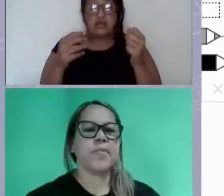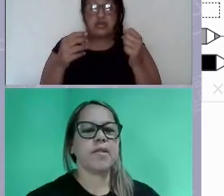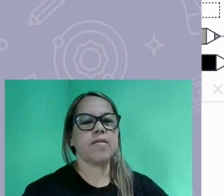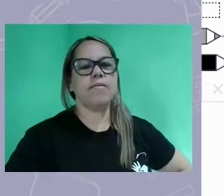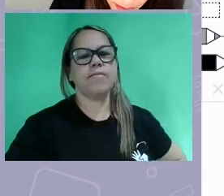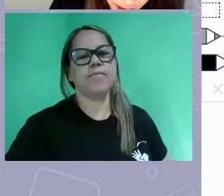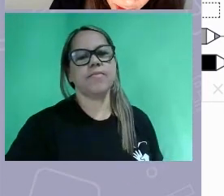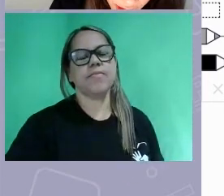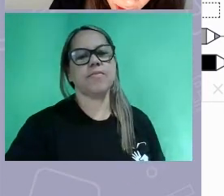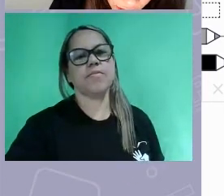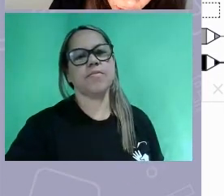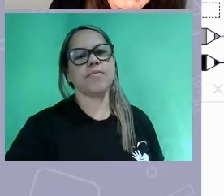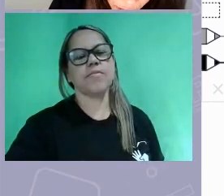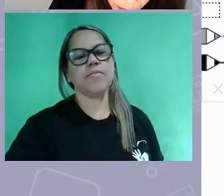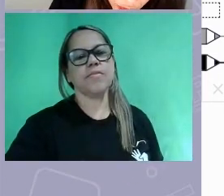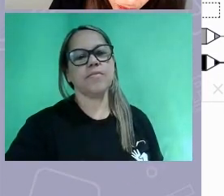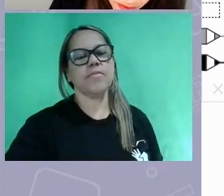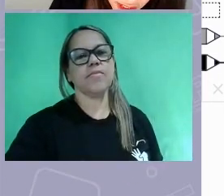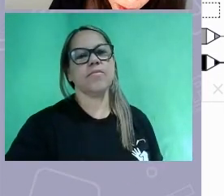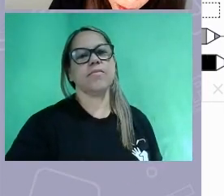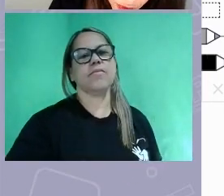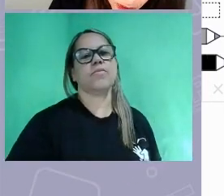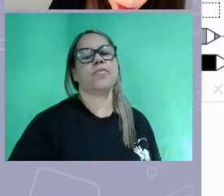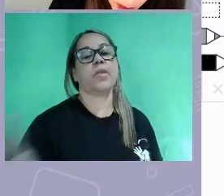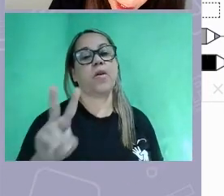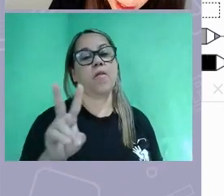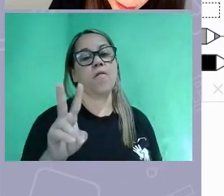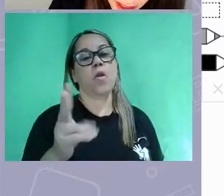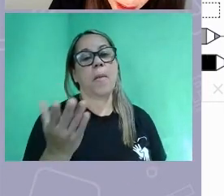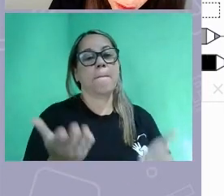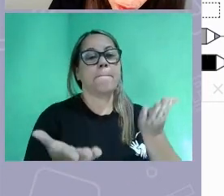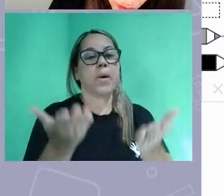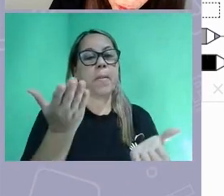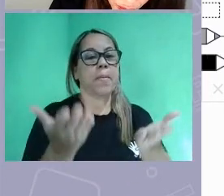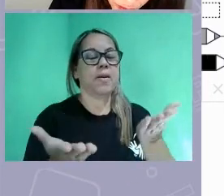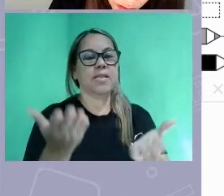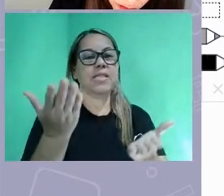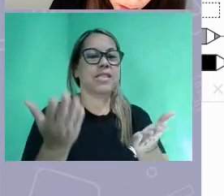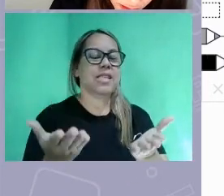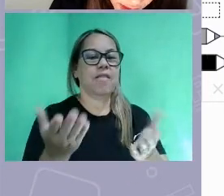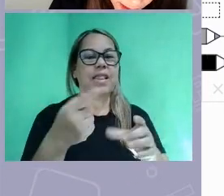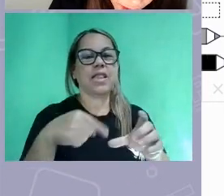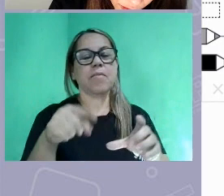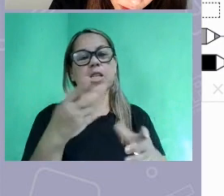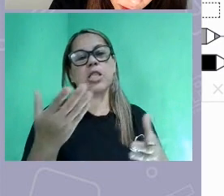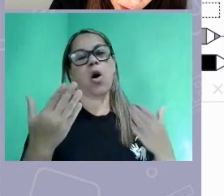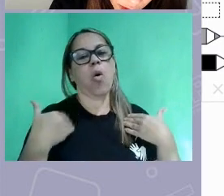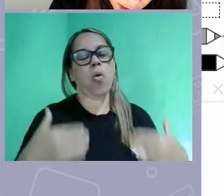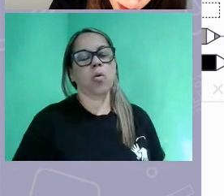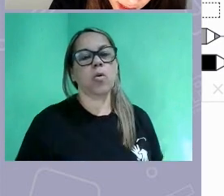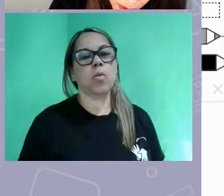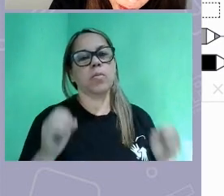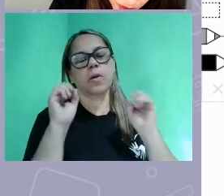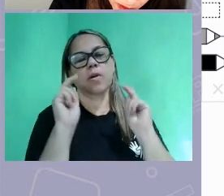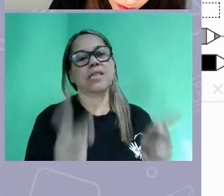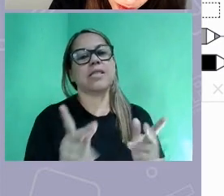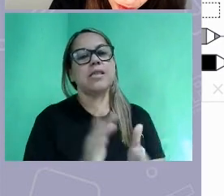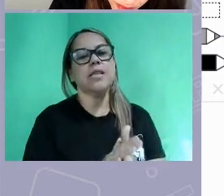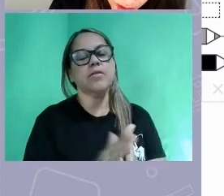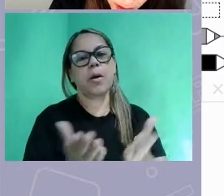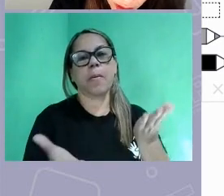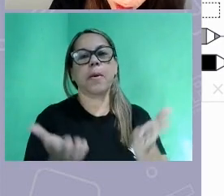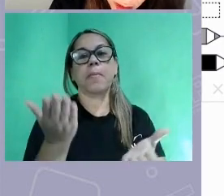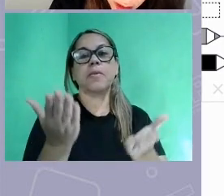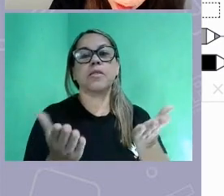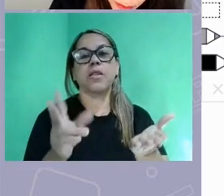né? o volume por sua vez é proporcional à dimensão ao cubo tá bom? isso aqui é proporcional ao